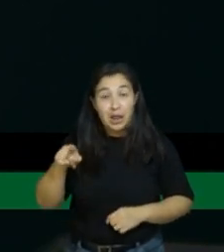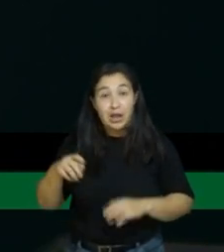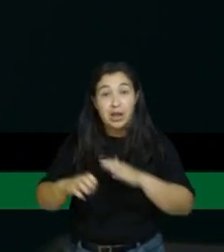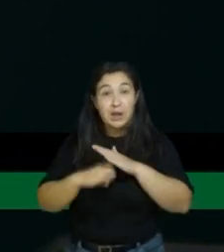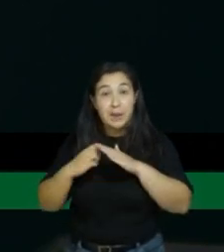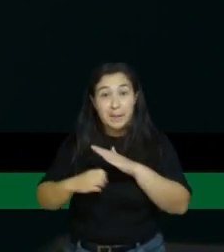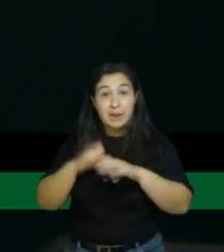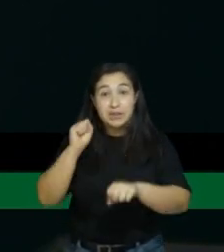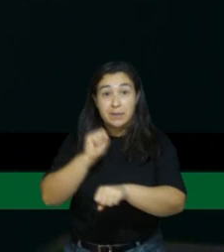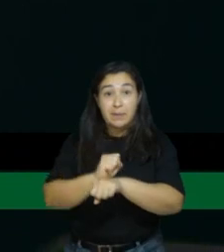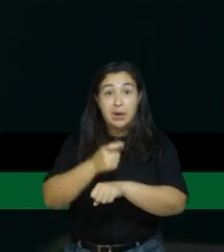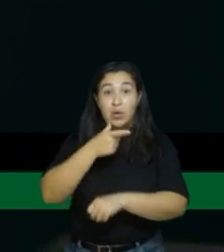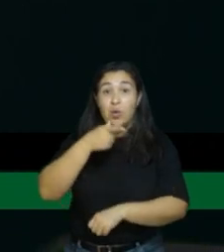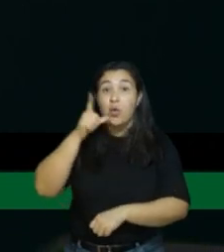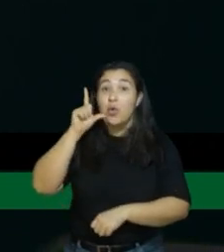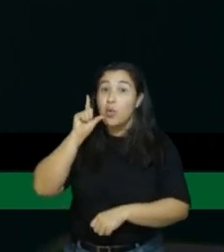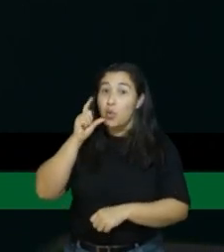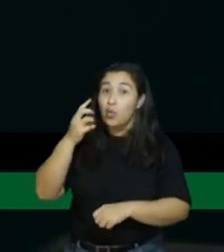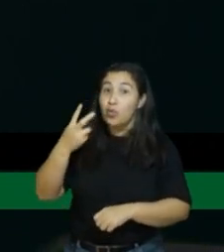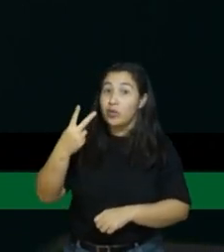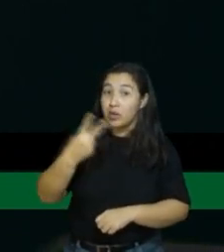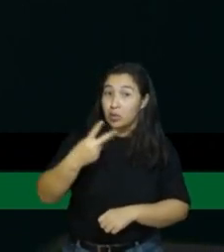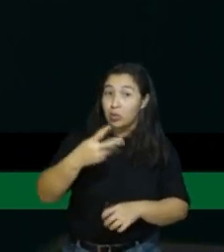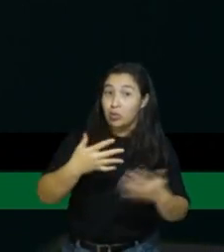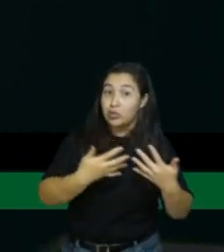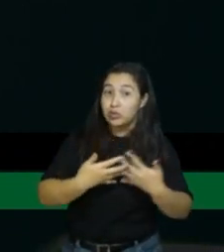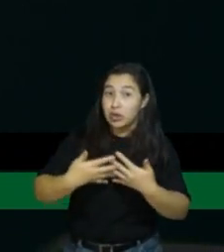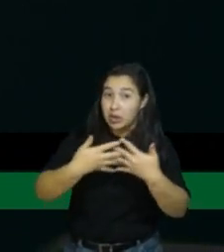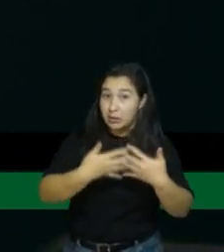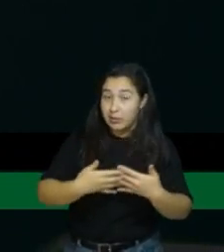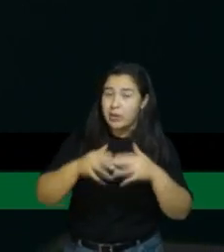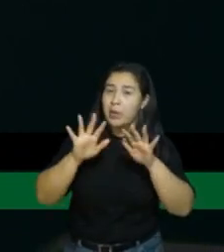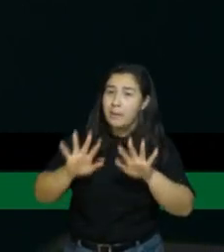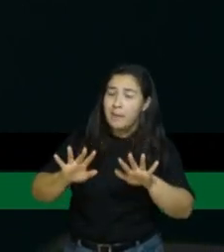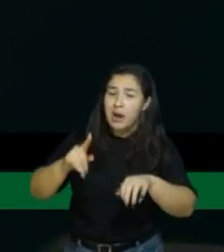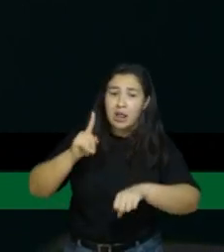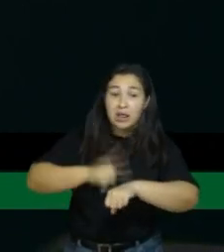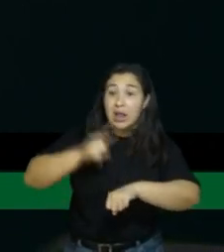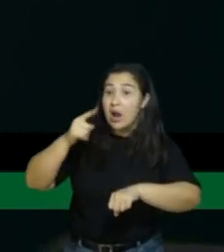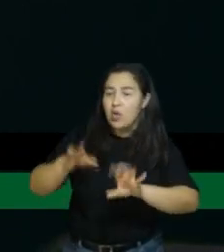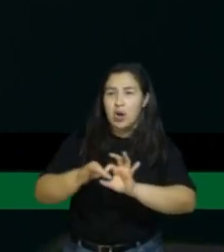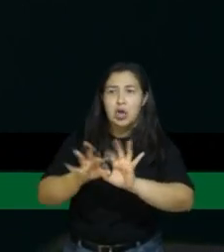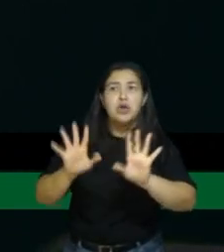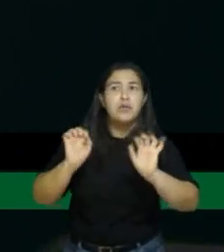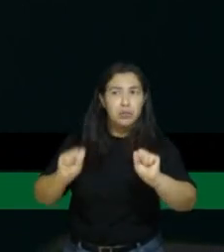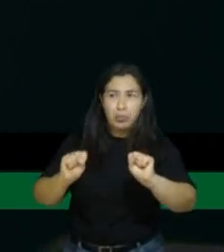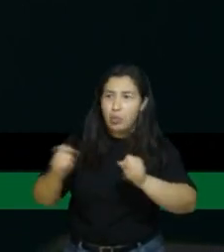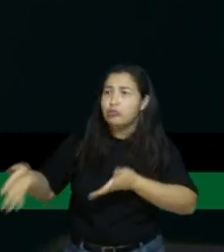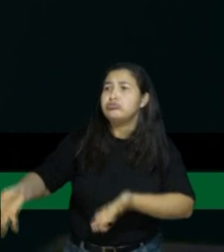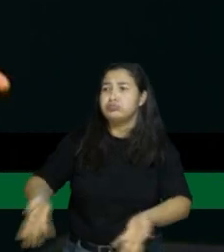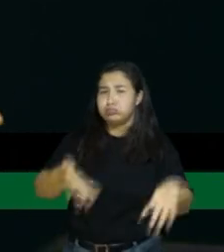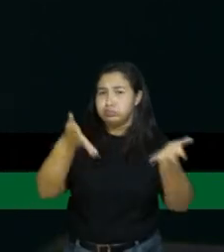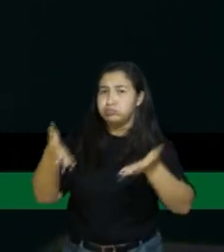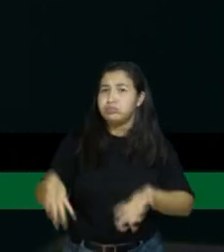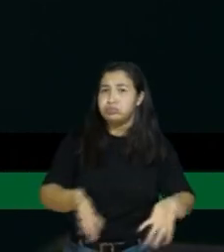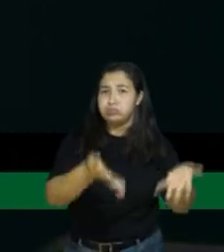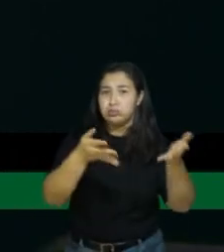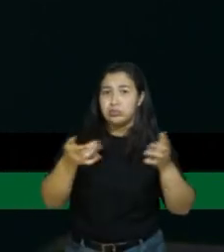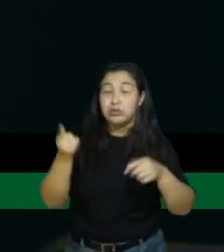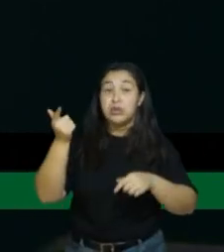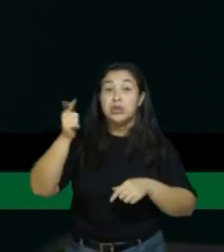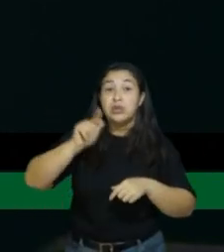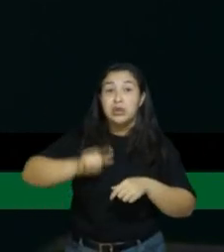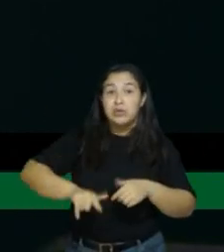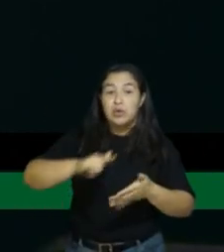ontem dois caminhões que saíram de Porto Belo com alimentos mas na mesma hora foram liberados e inclusive fizeram uma nota